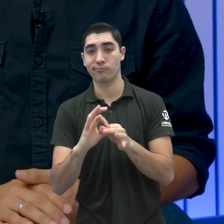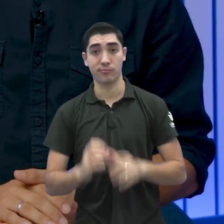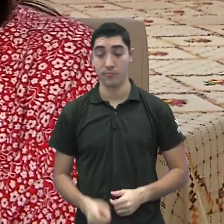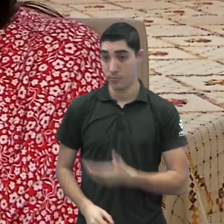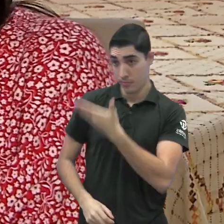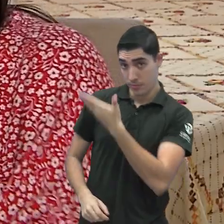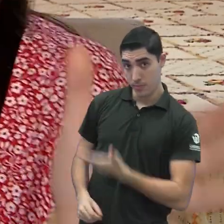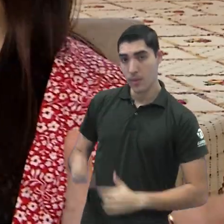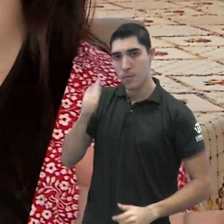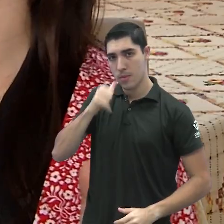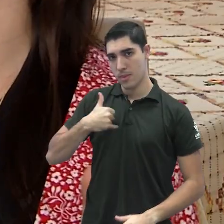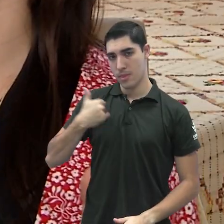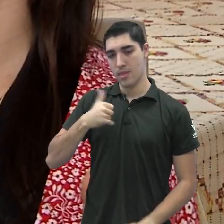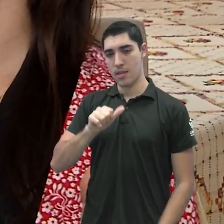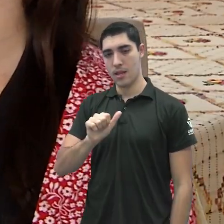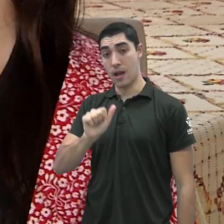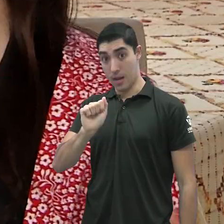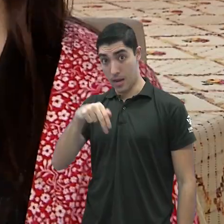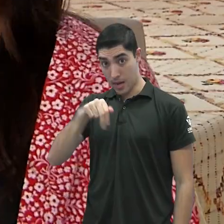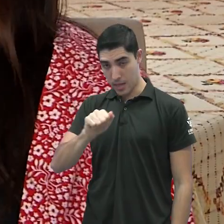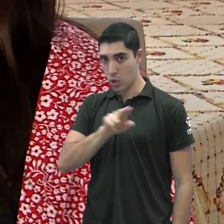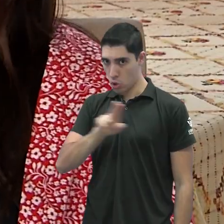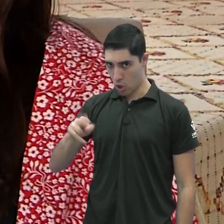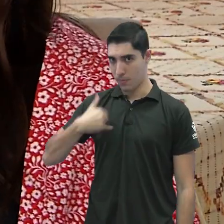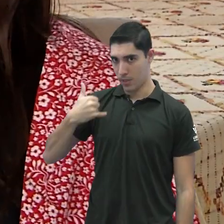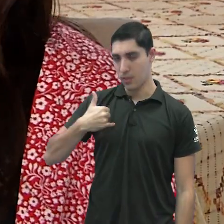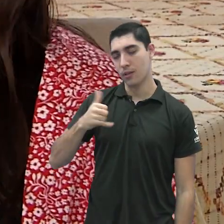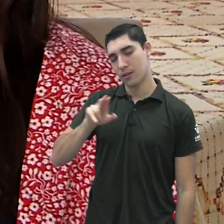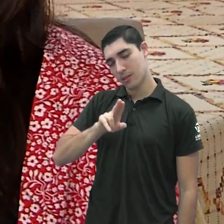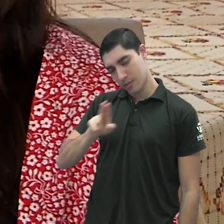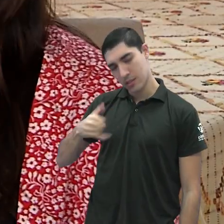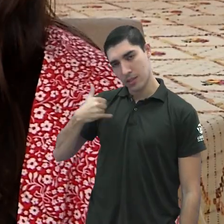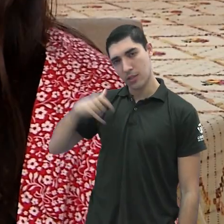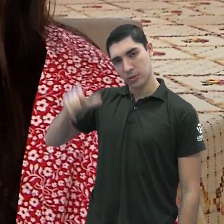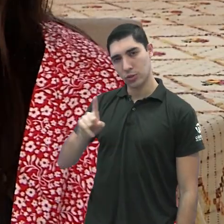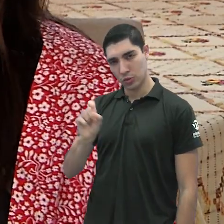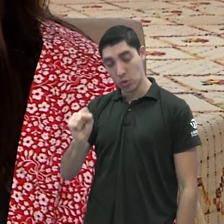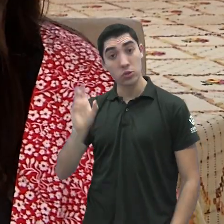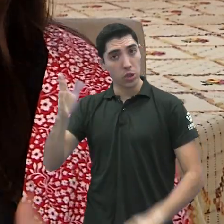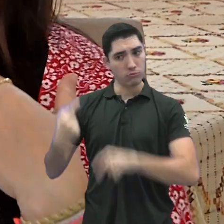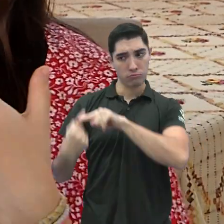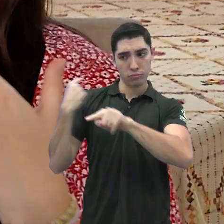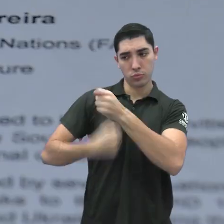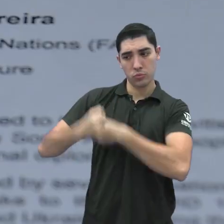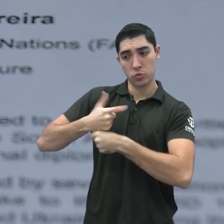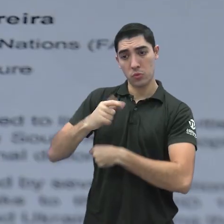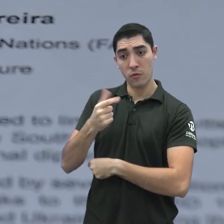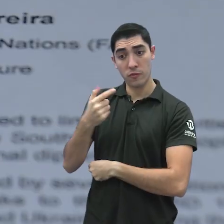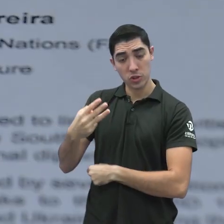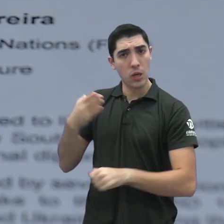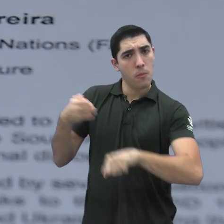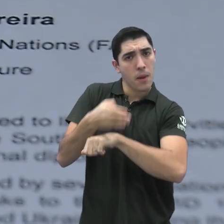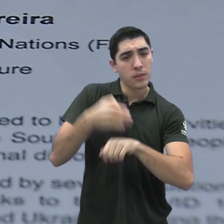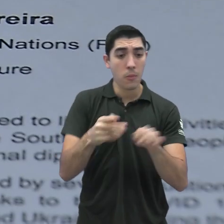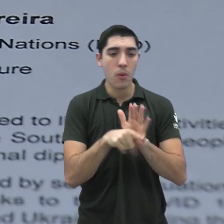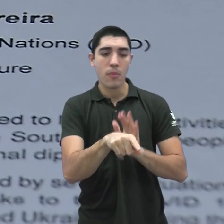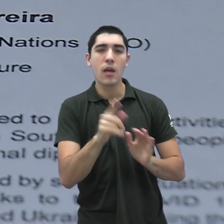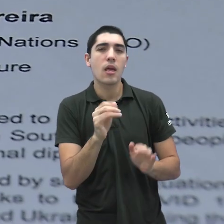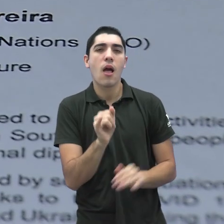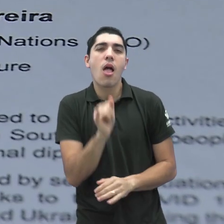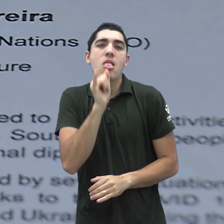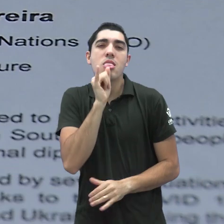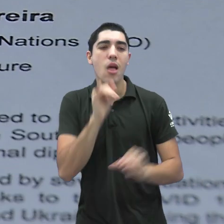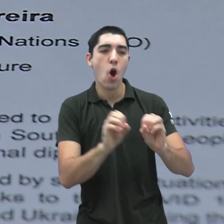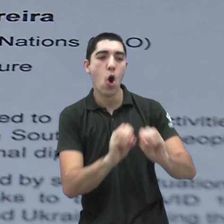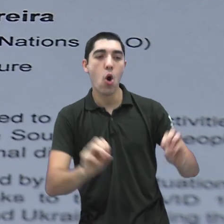política. Ana Flora tem 18 anos, é estudante e se envolve com política desde 2023, quando passou a participar de